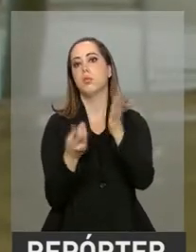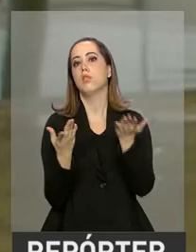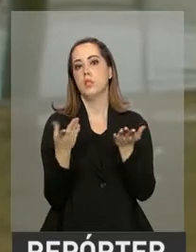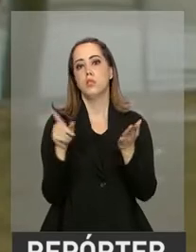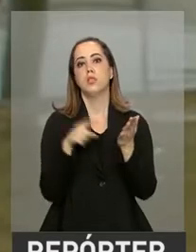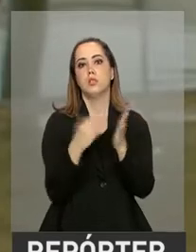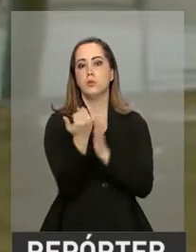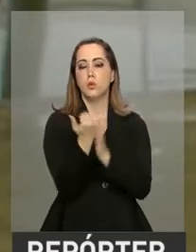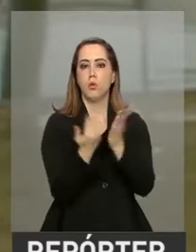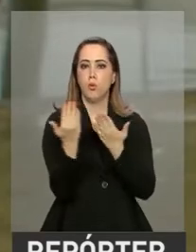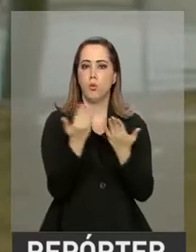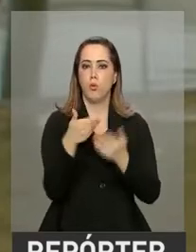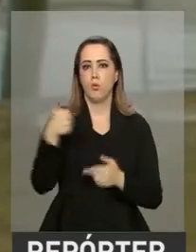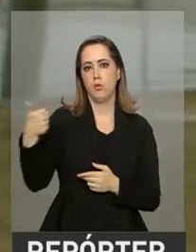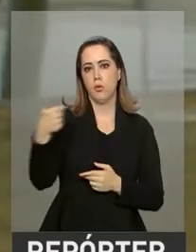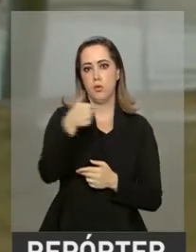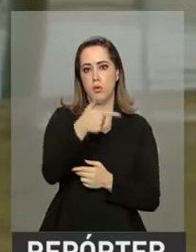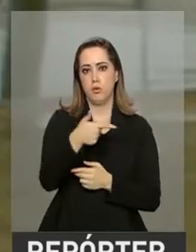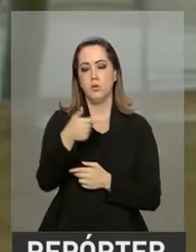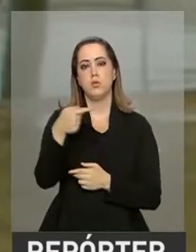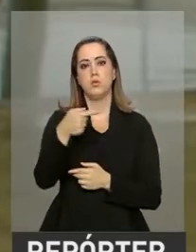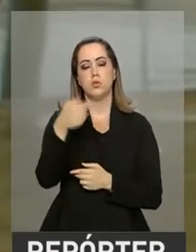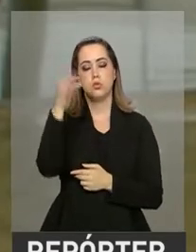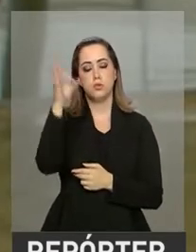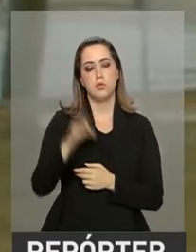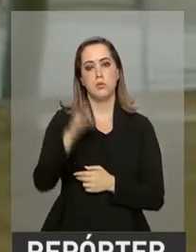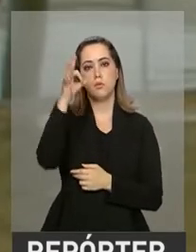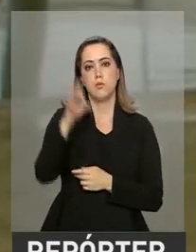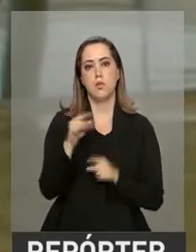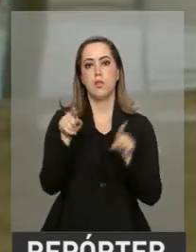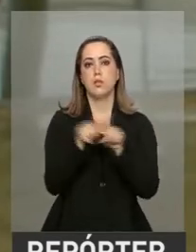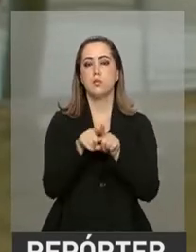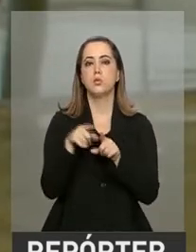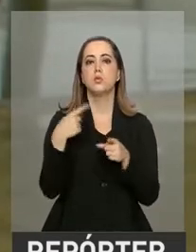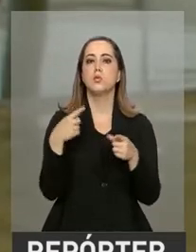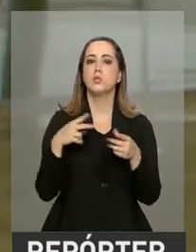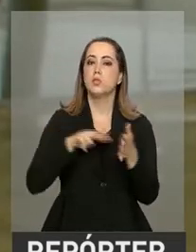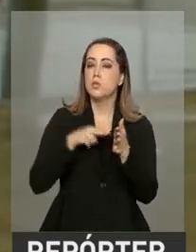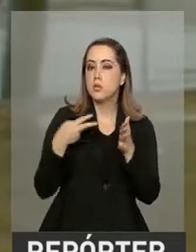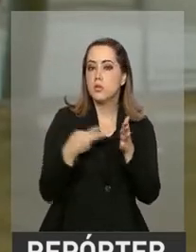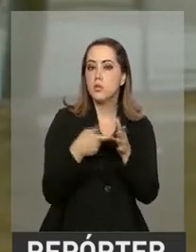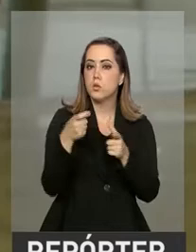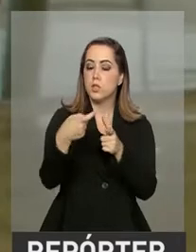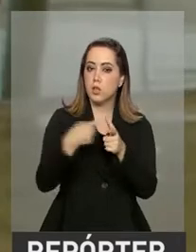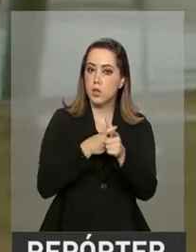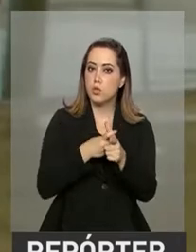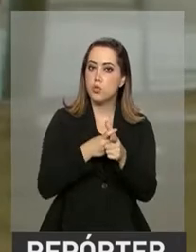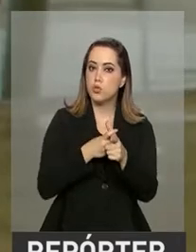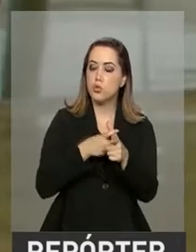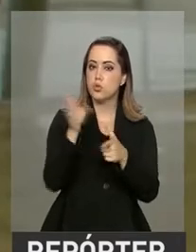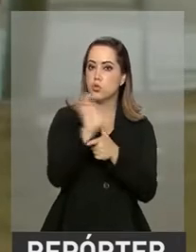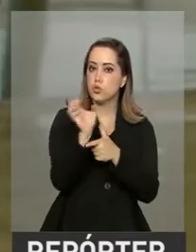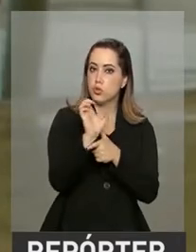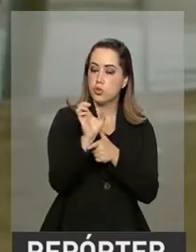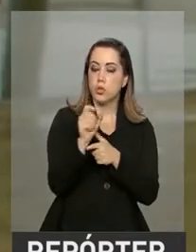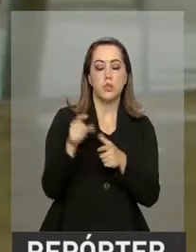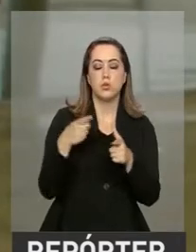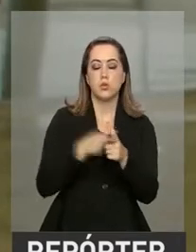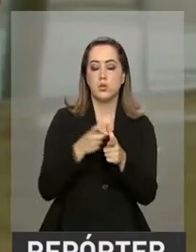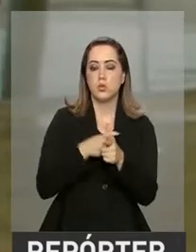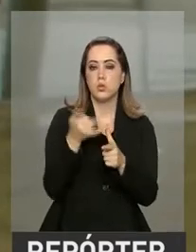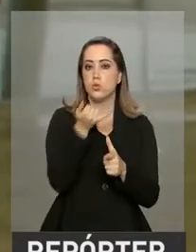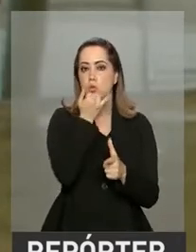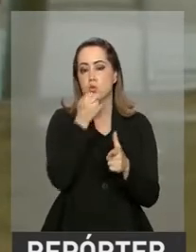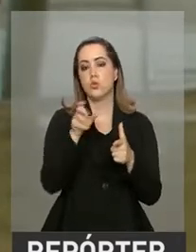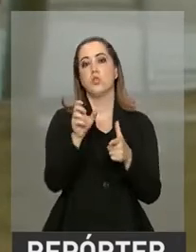do que 17 por cento isso significou que a dívida da petrobras no período caiu mas quase 100 bilhões